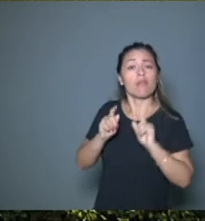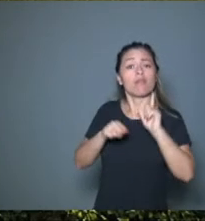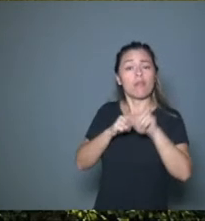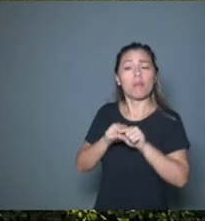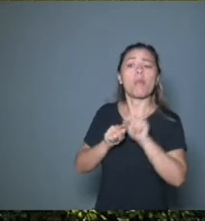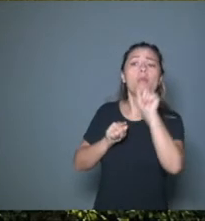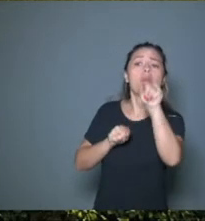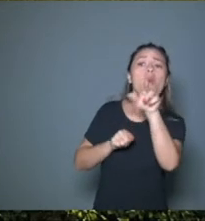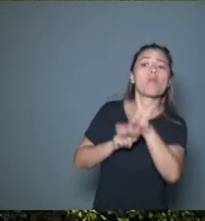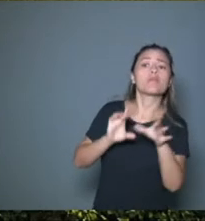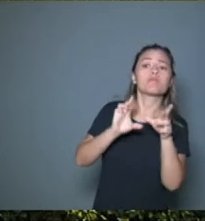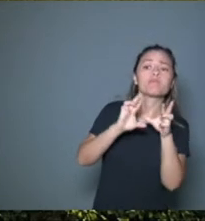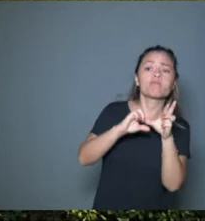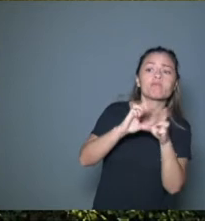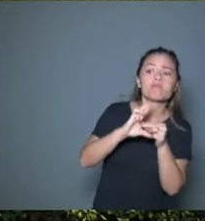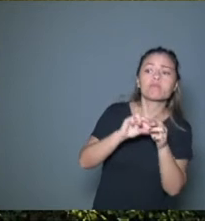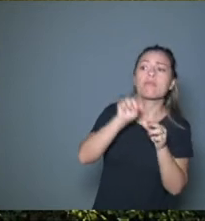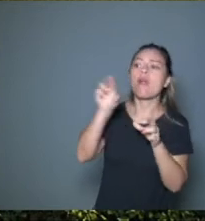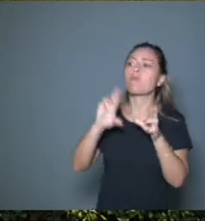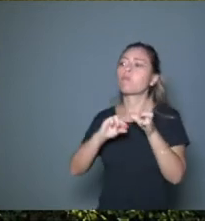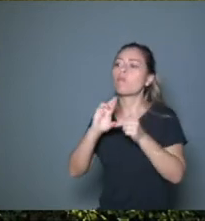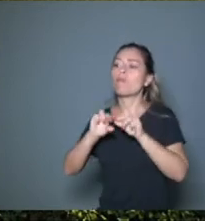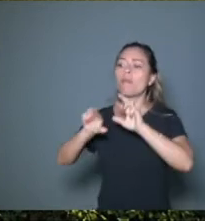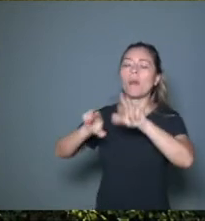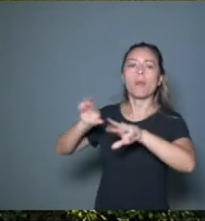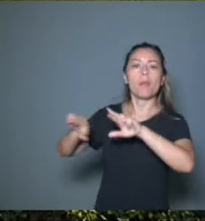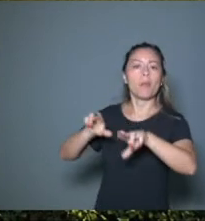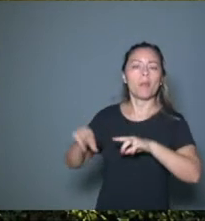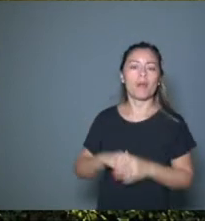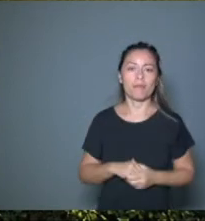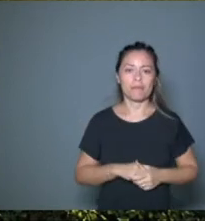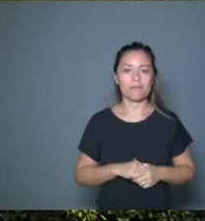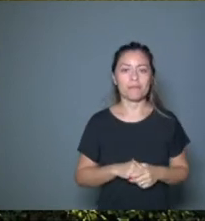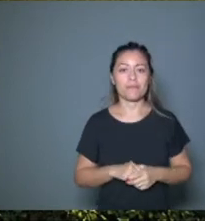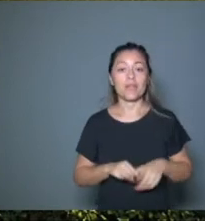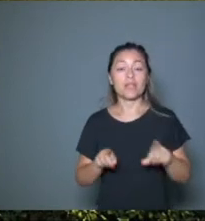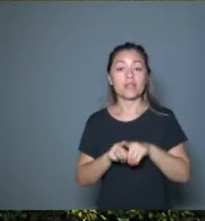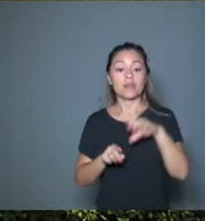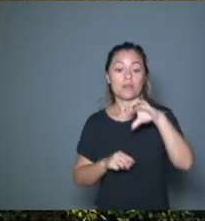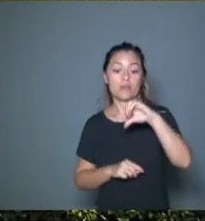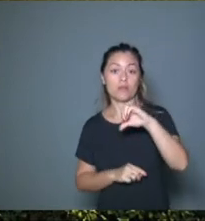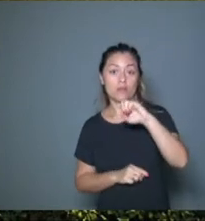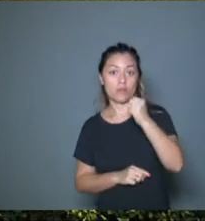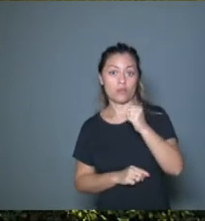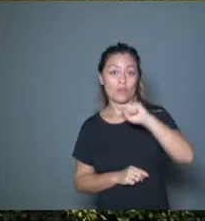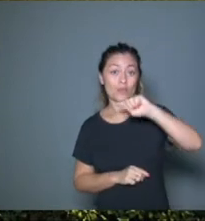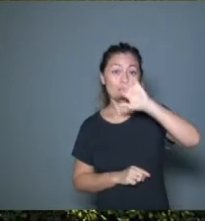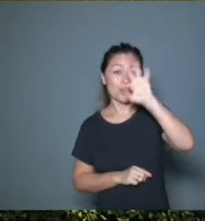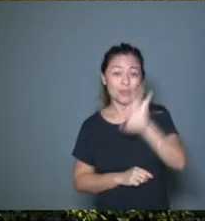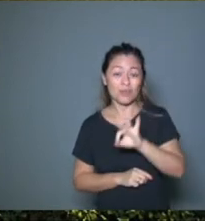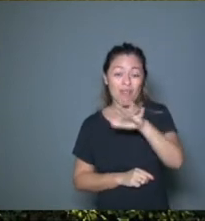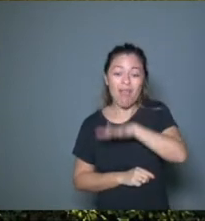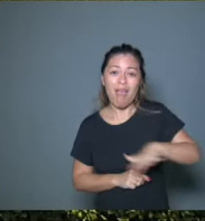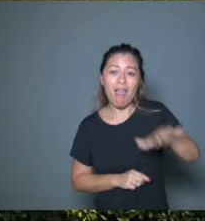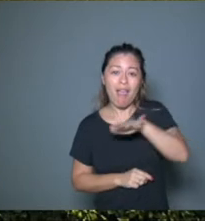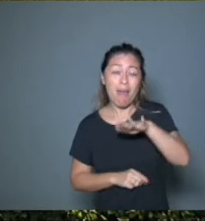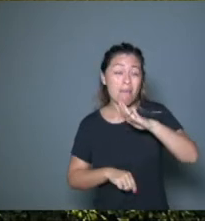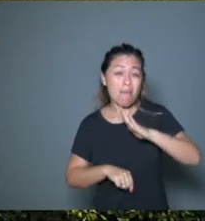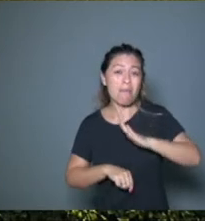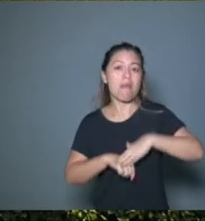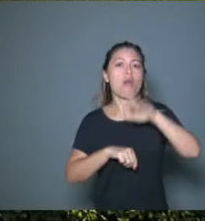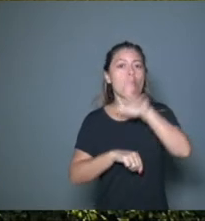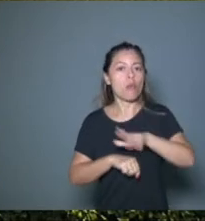cada um desses resíduos. Salientando que mais de 98% das nossas áreas são cultivadas em sistema de sequeiro e